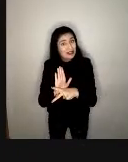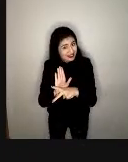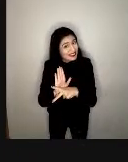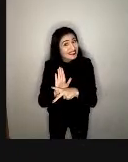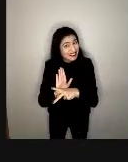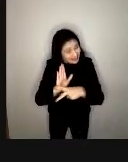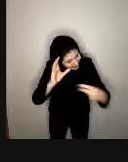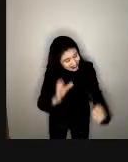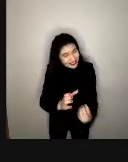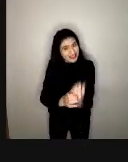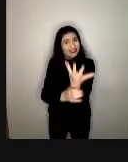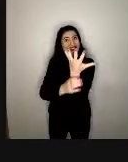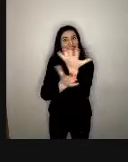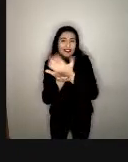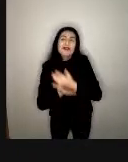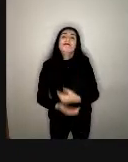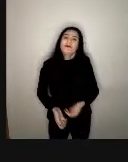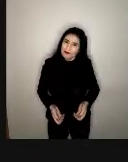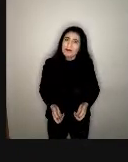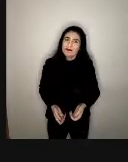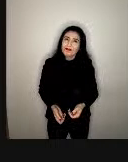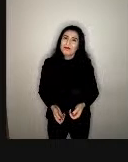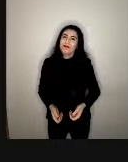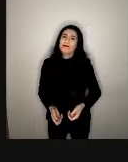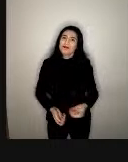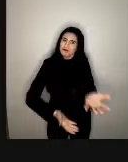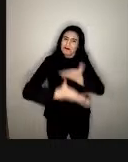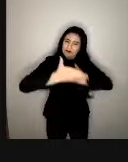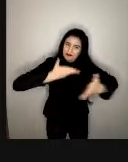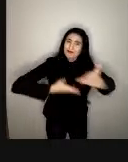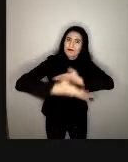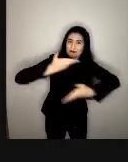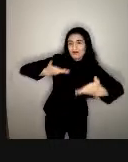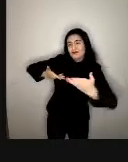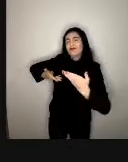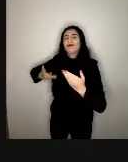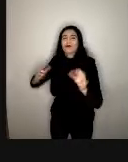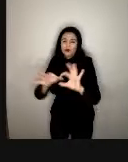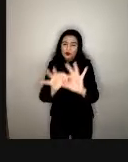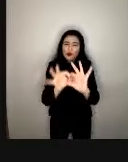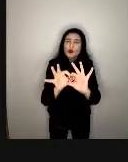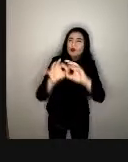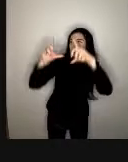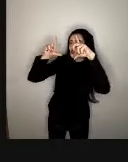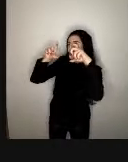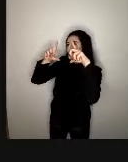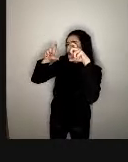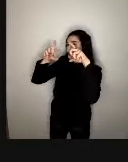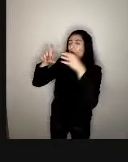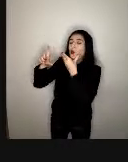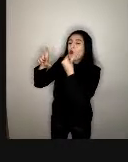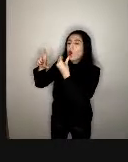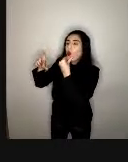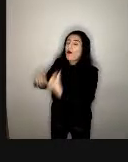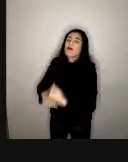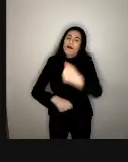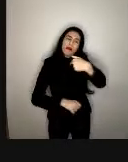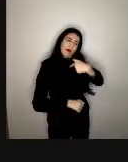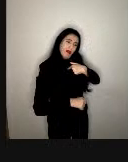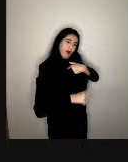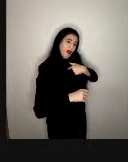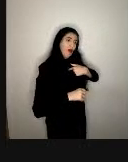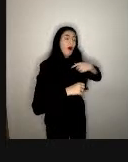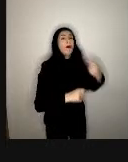de tudo, que unisse os nossos saberes, ele como fotógrafo, eu como jornalista, e que a gente fizesse uma